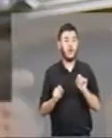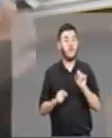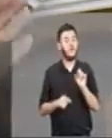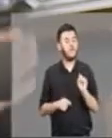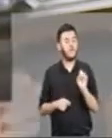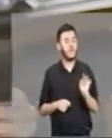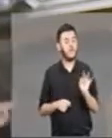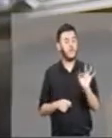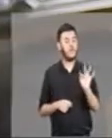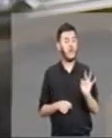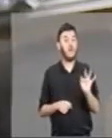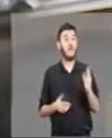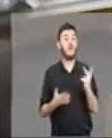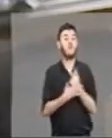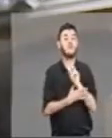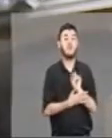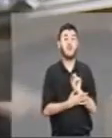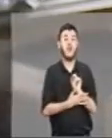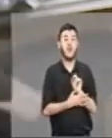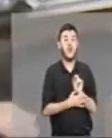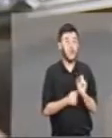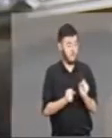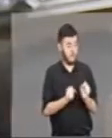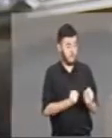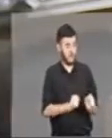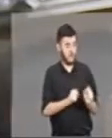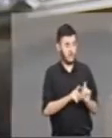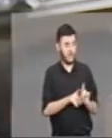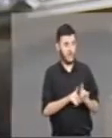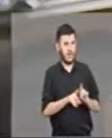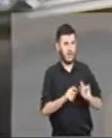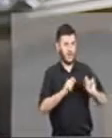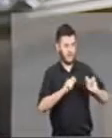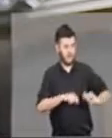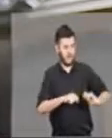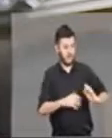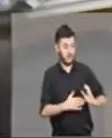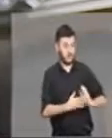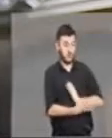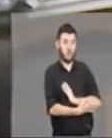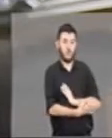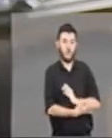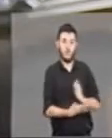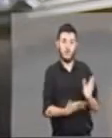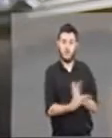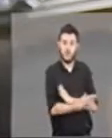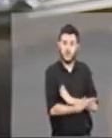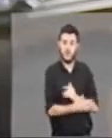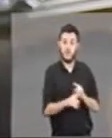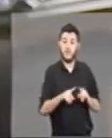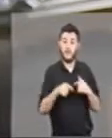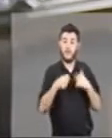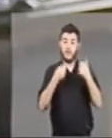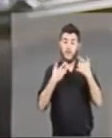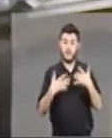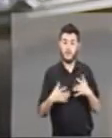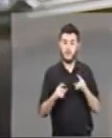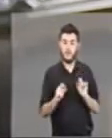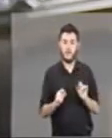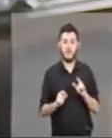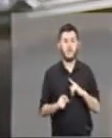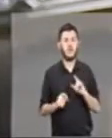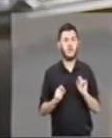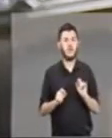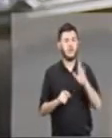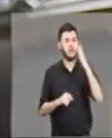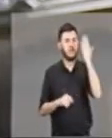que toca à tramitação no âmbito desta Corte dos procedimentos mencionados. Declara a licitude das provas